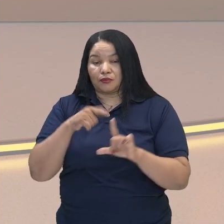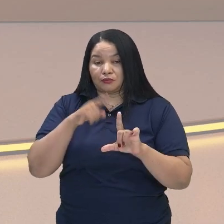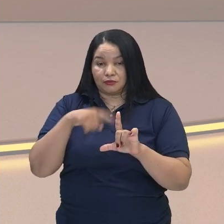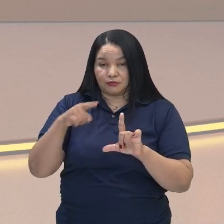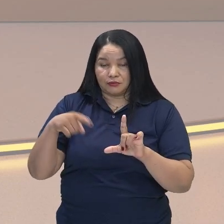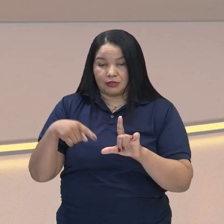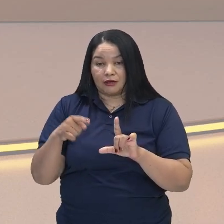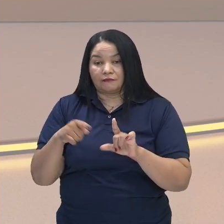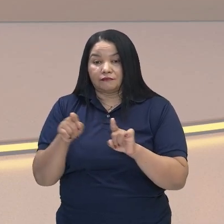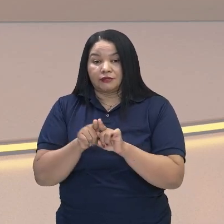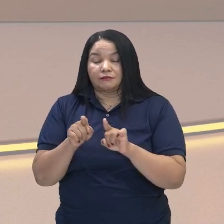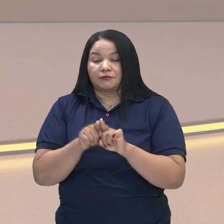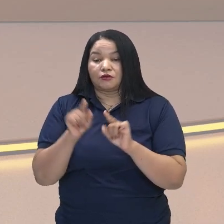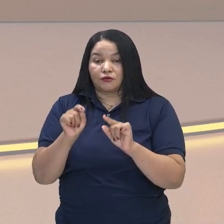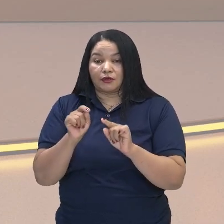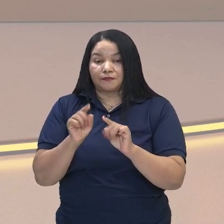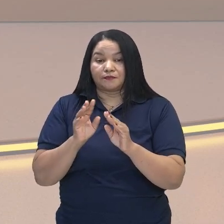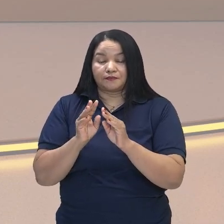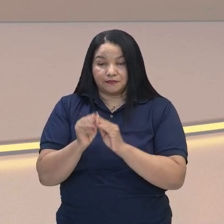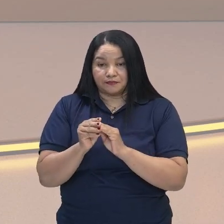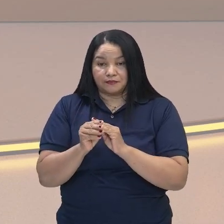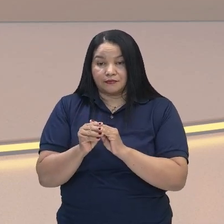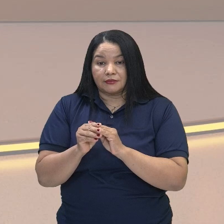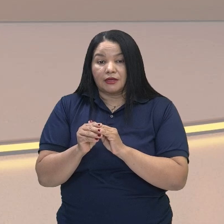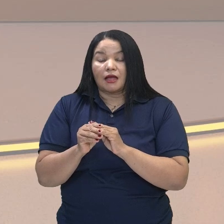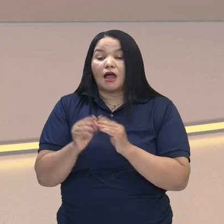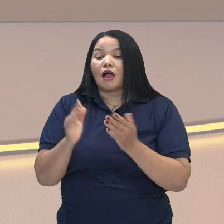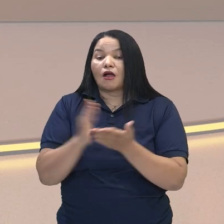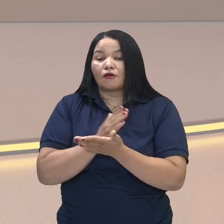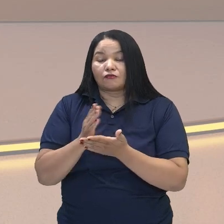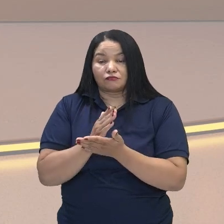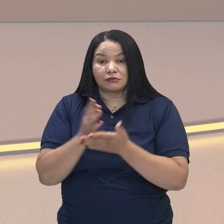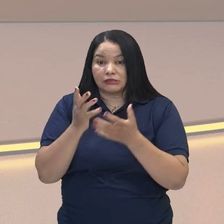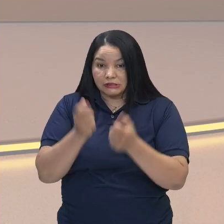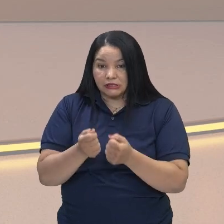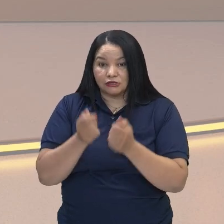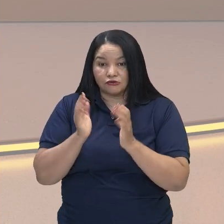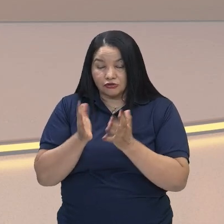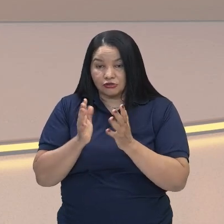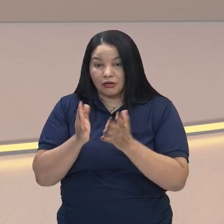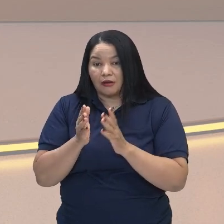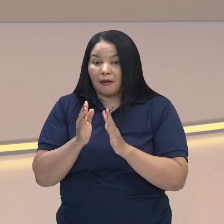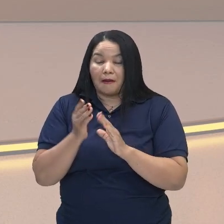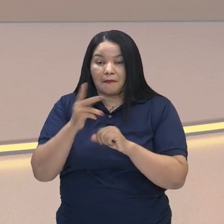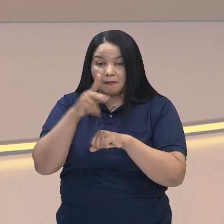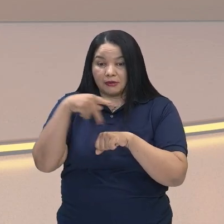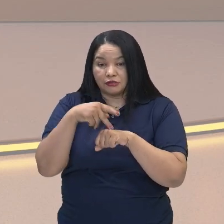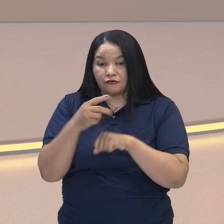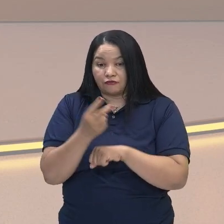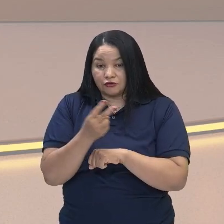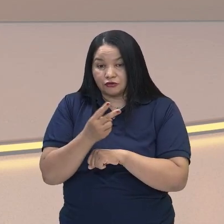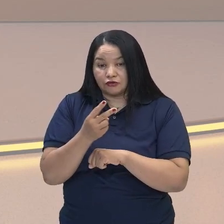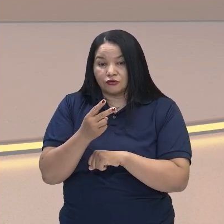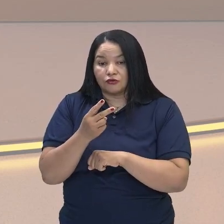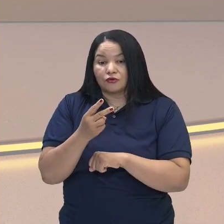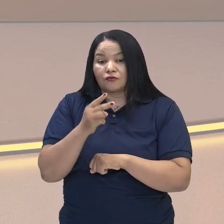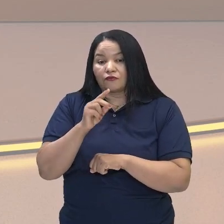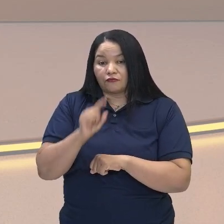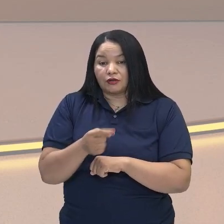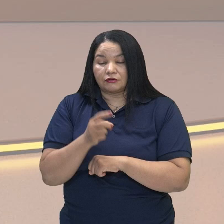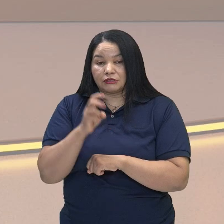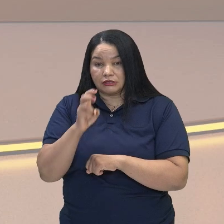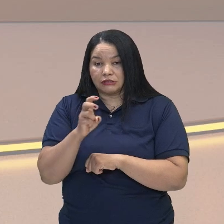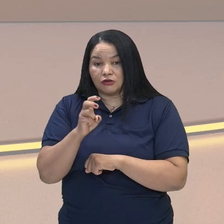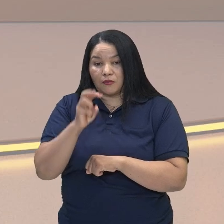os refugiados reconhecidos, com em torno aí de 22,5 milhões.